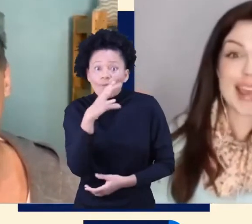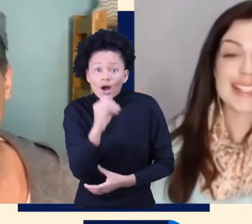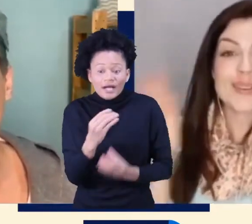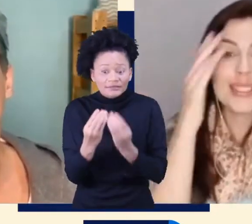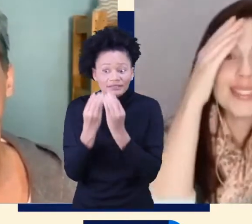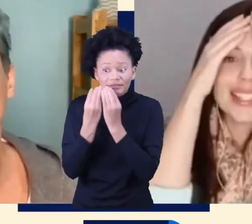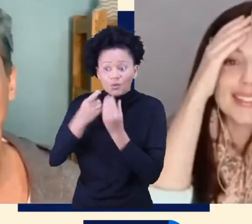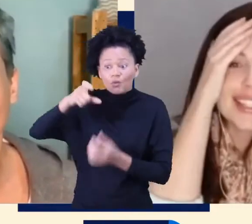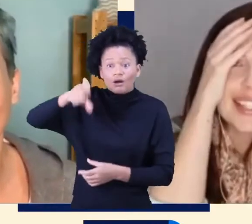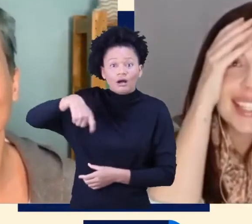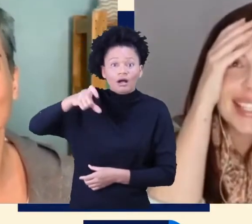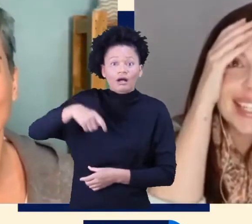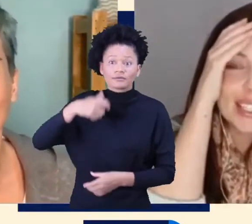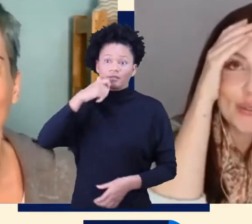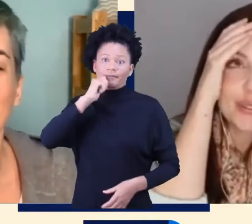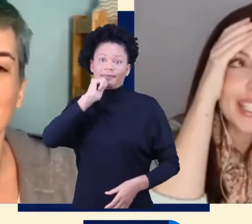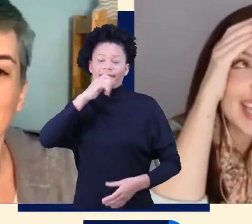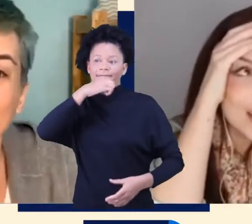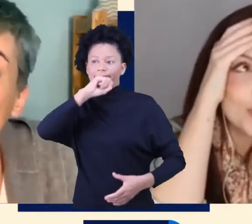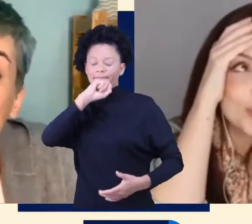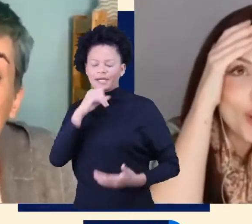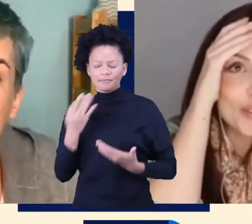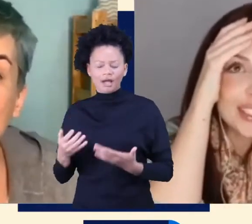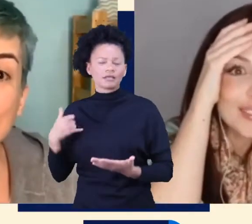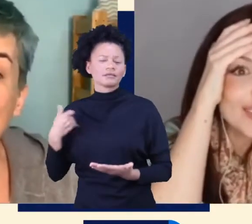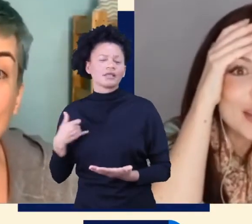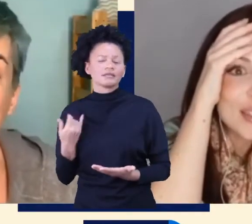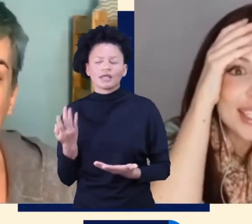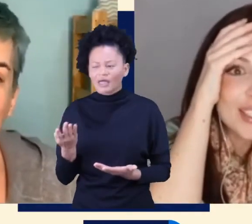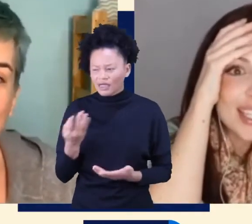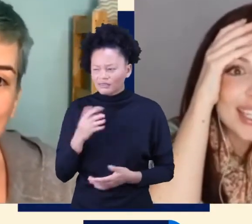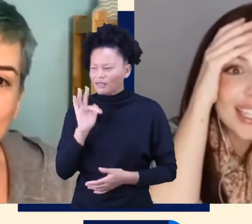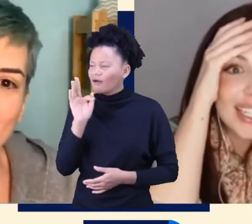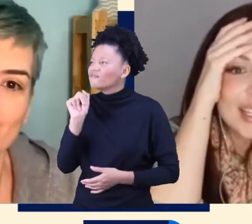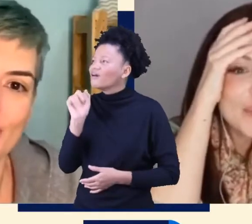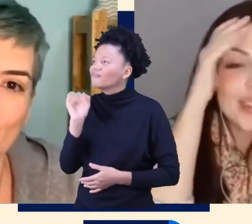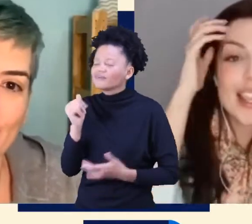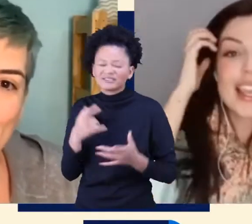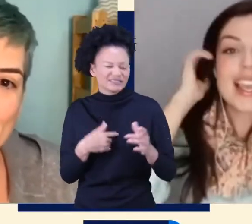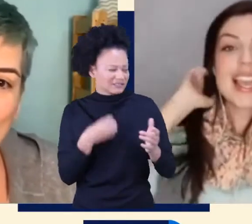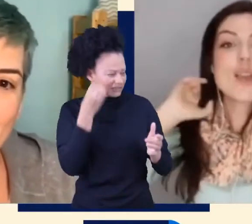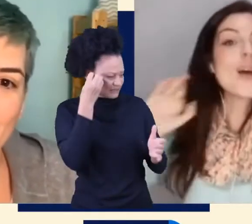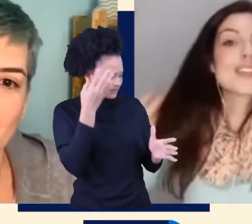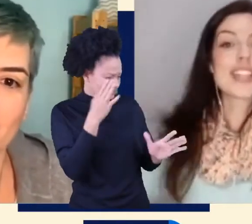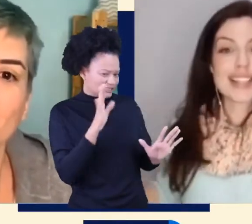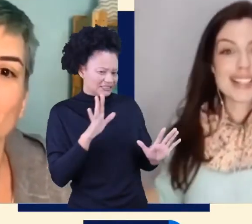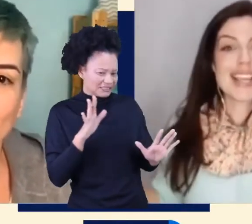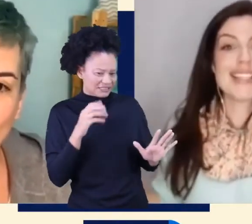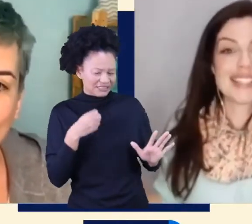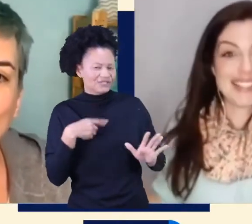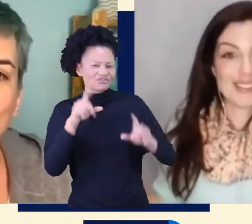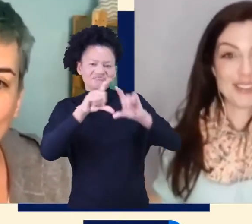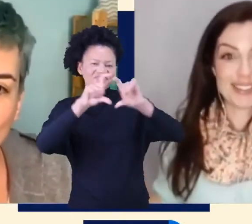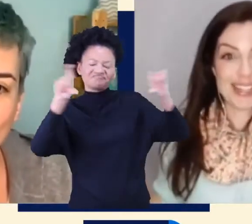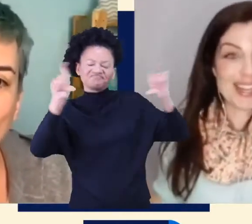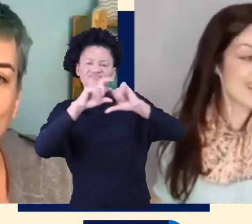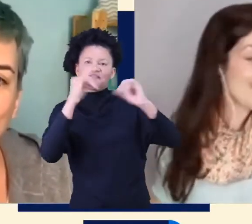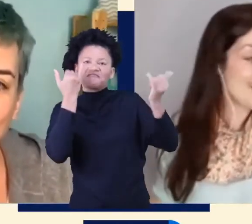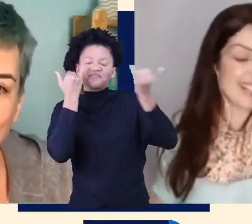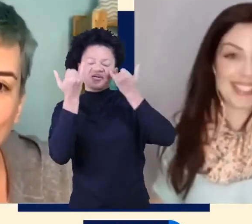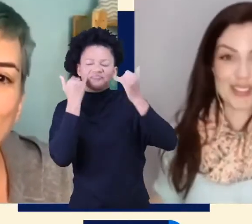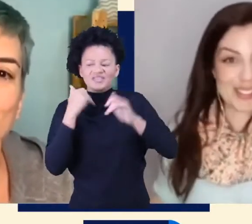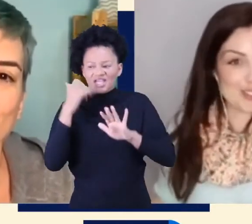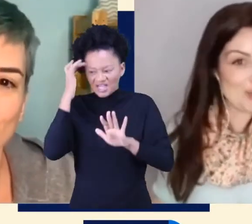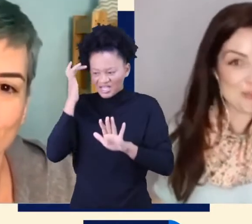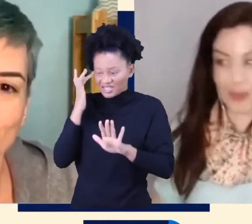dos pais. E quantos anos tinha essa criança, Fafá? Ela era muito novinha. Eu não lembro se ela tinha. Eu só vi a manchete. Eu acho que era 6 anos. Era